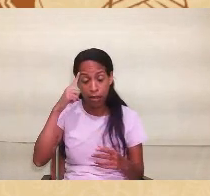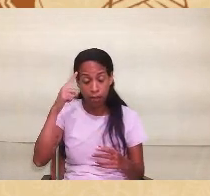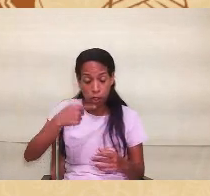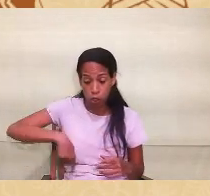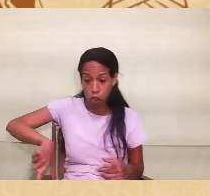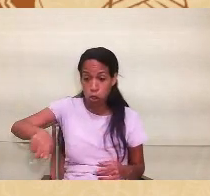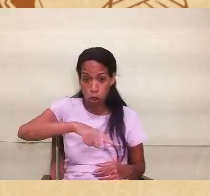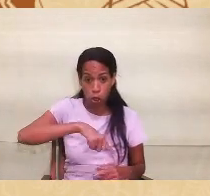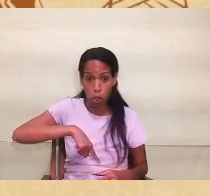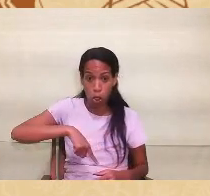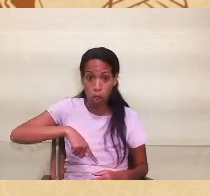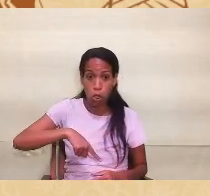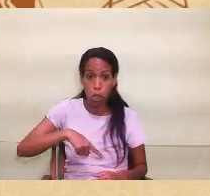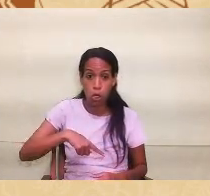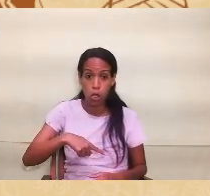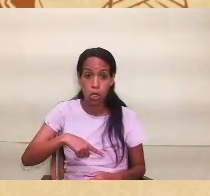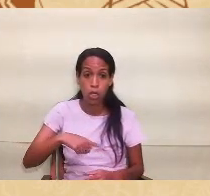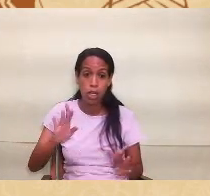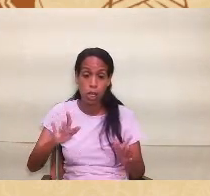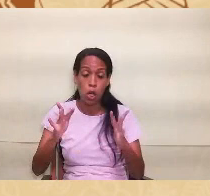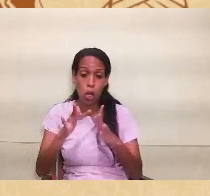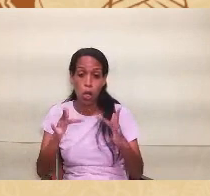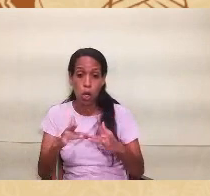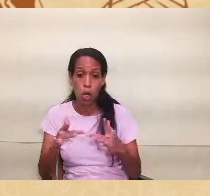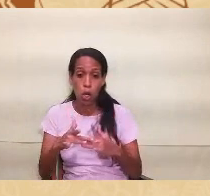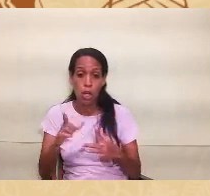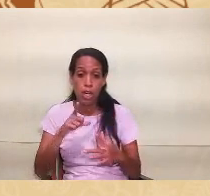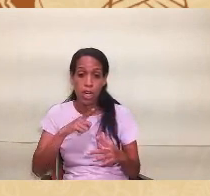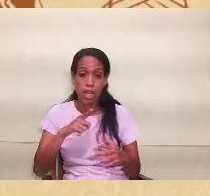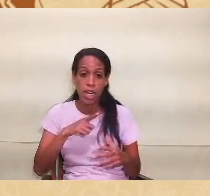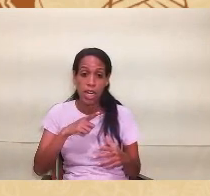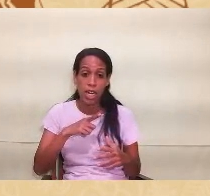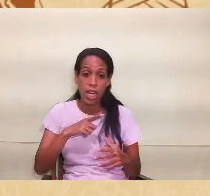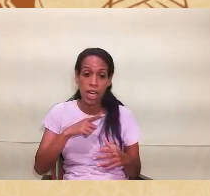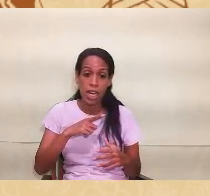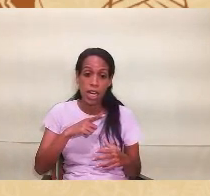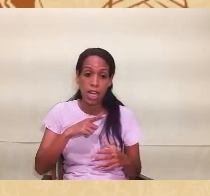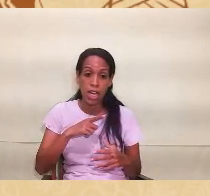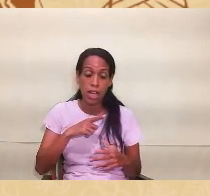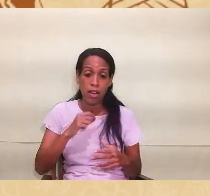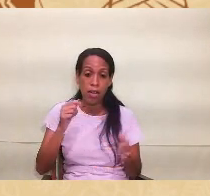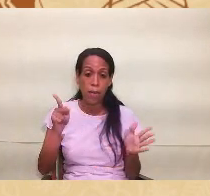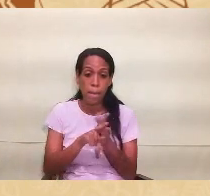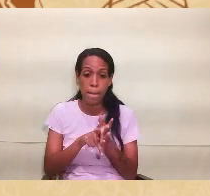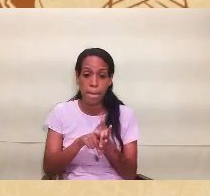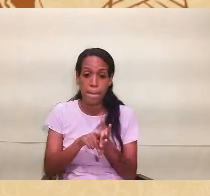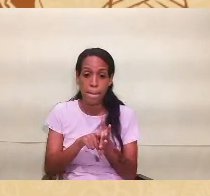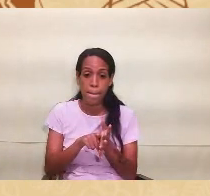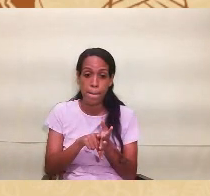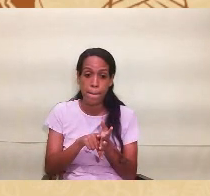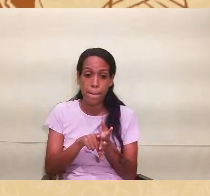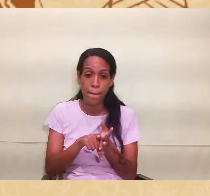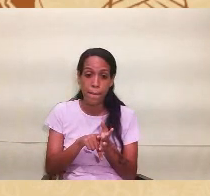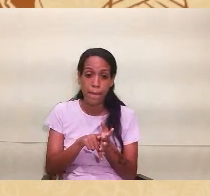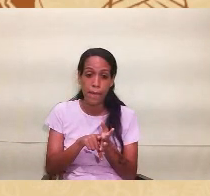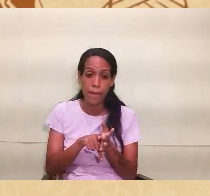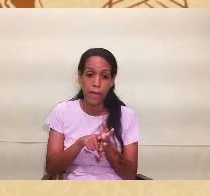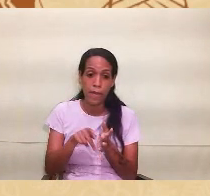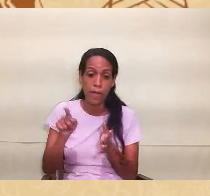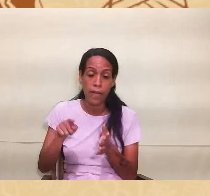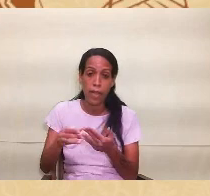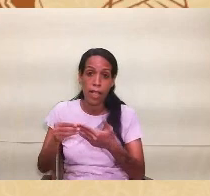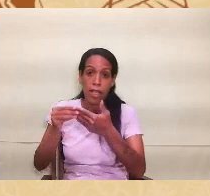né? E nas relações que nós temos com o Estado. Nós queremos autonomia. Uma parte dos mapuches querem autonomia em relação ao Estado